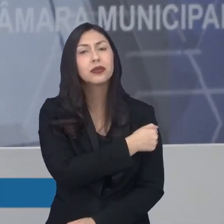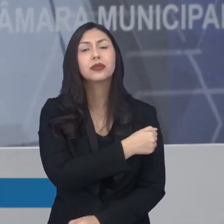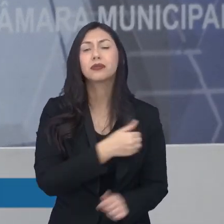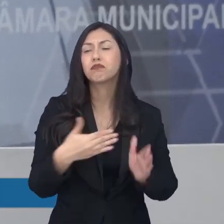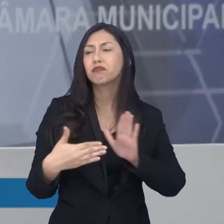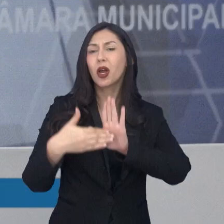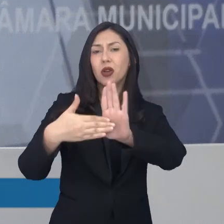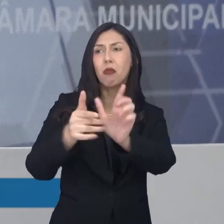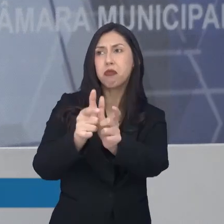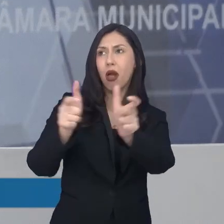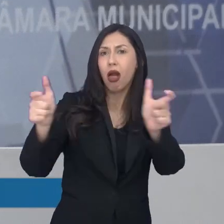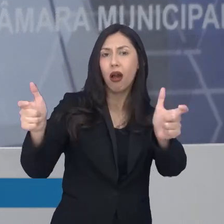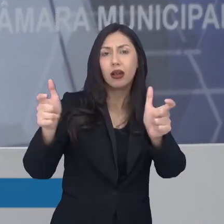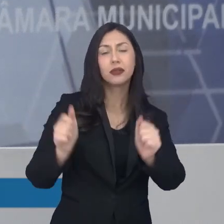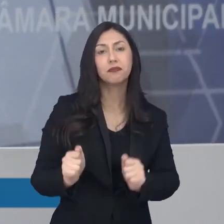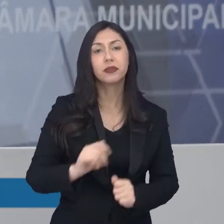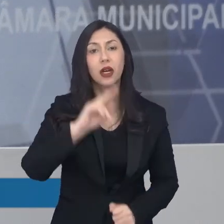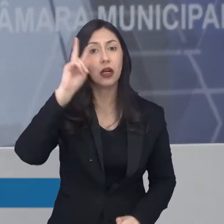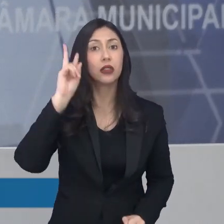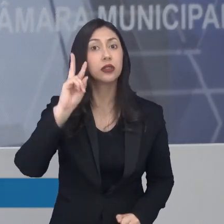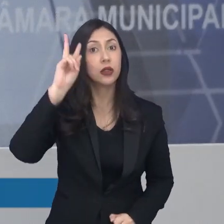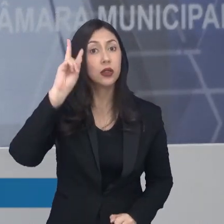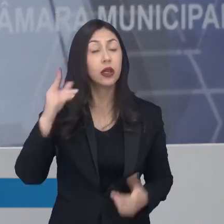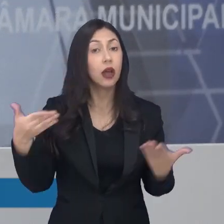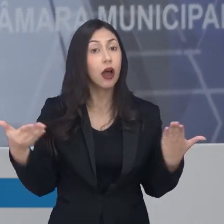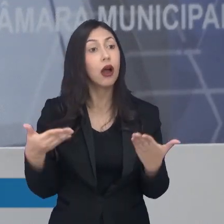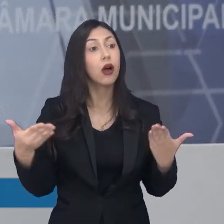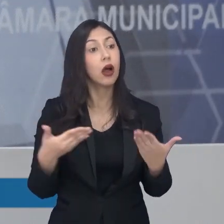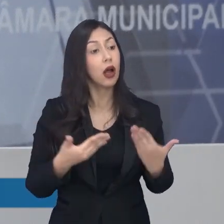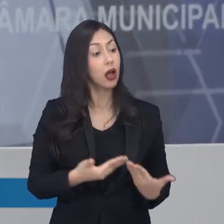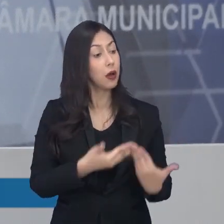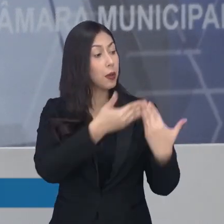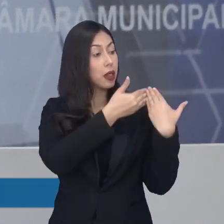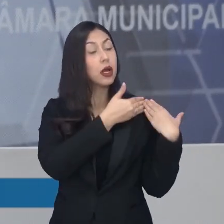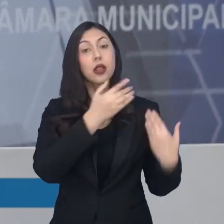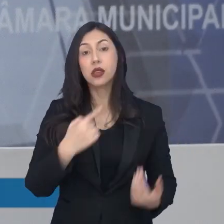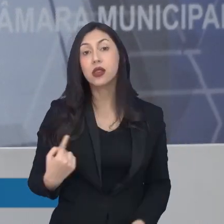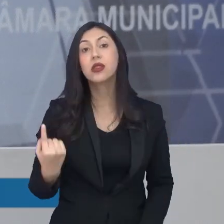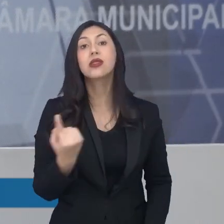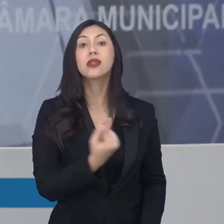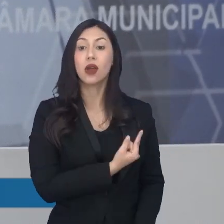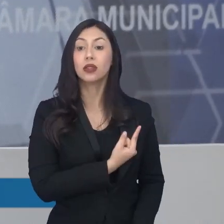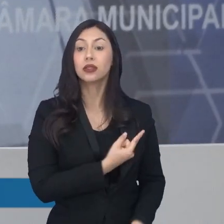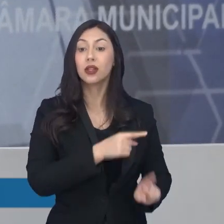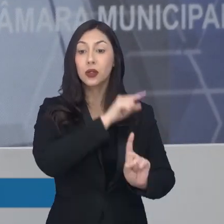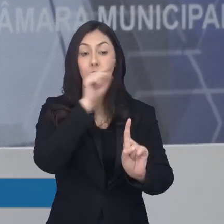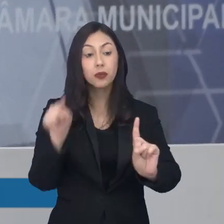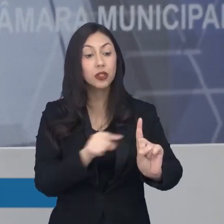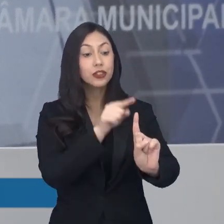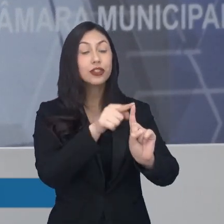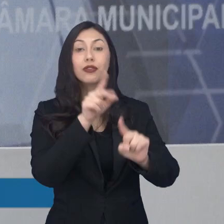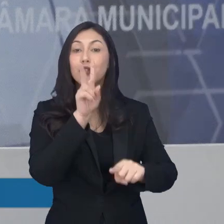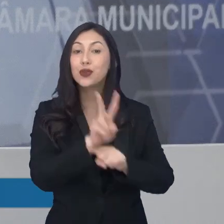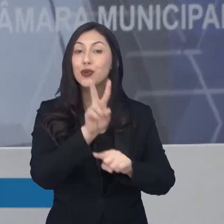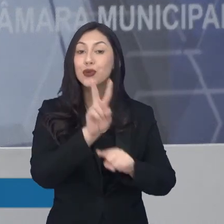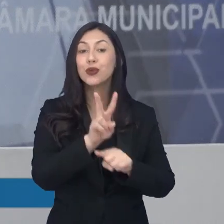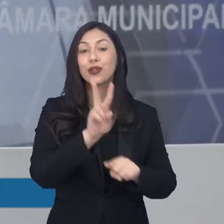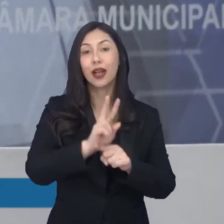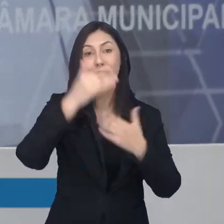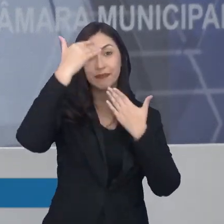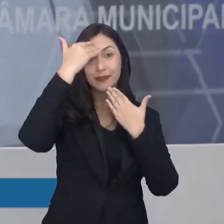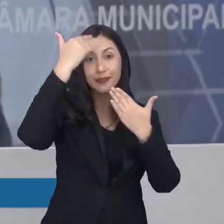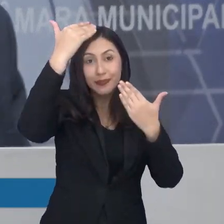grande. Este legado está agora sob nossa responsabilidade e a nossa missão preservá-lo para o futuro.